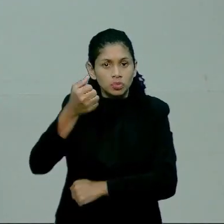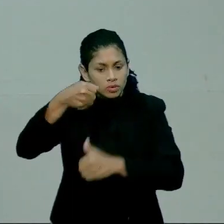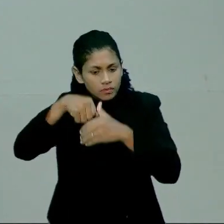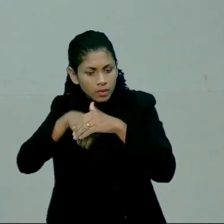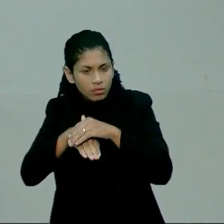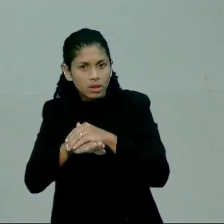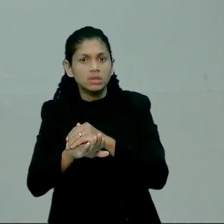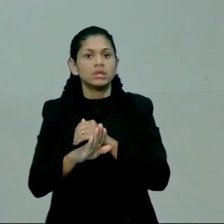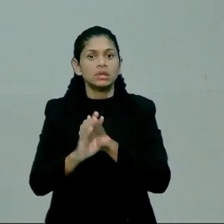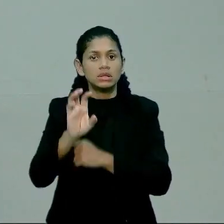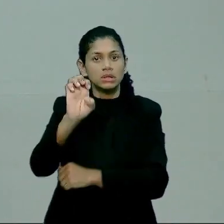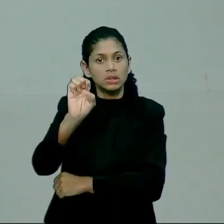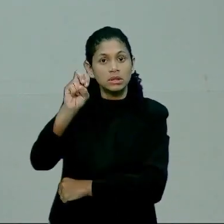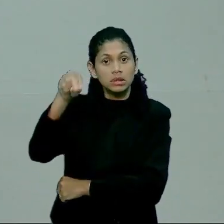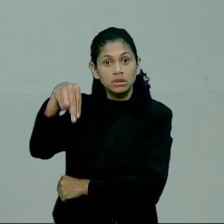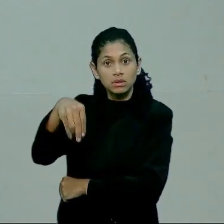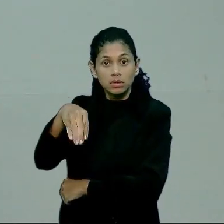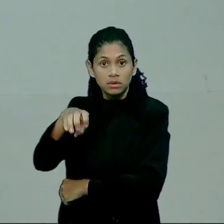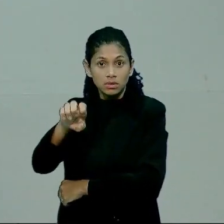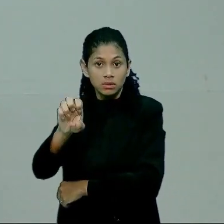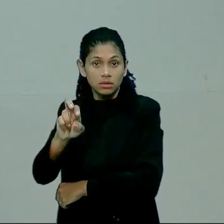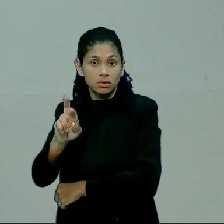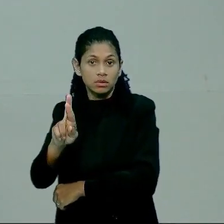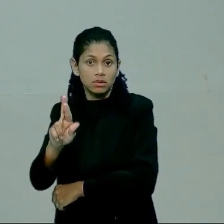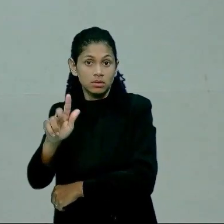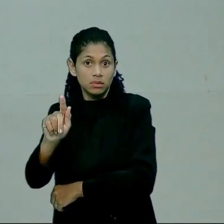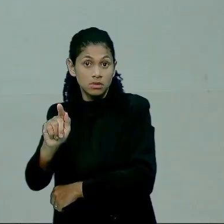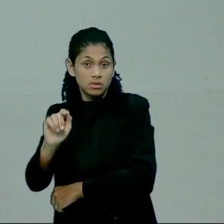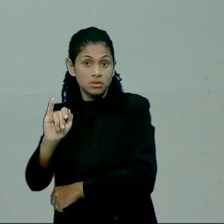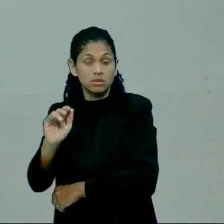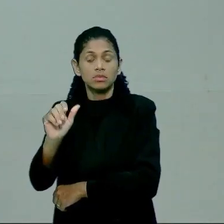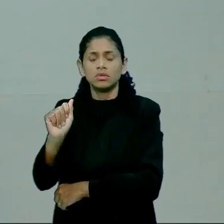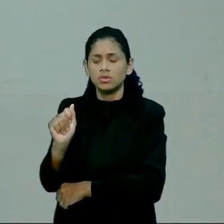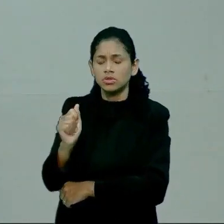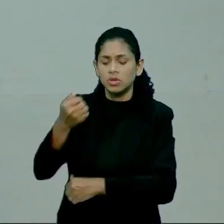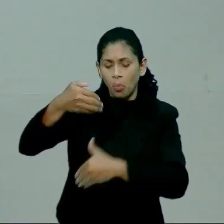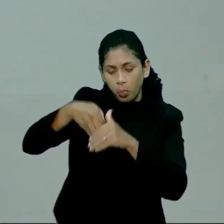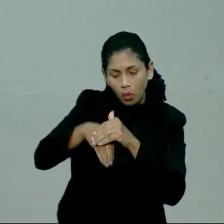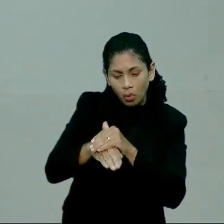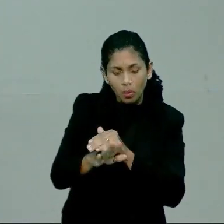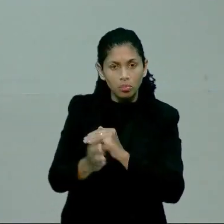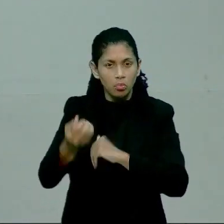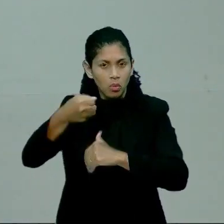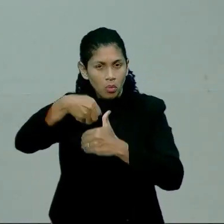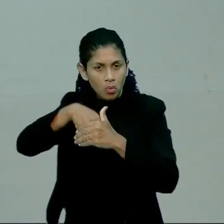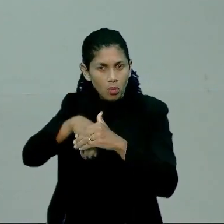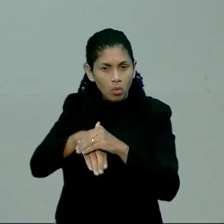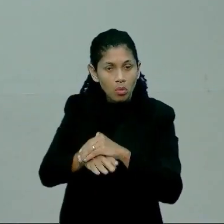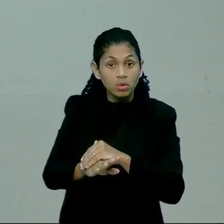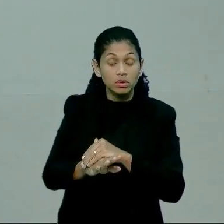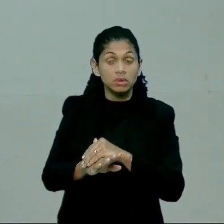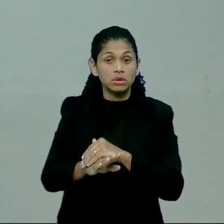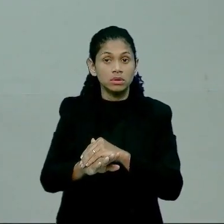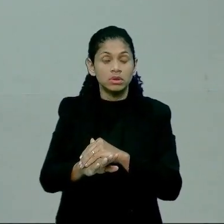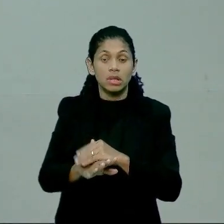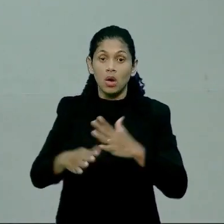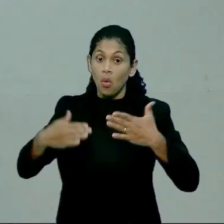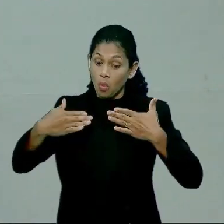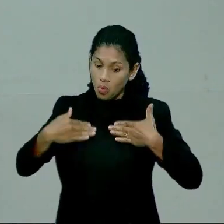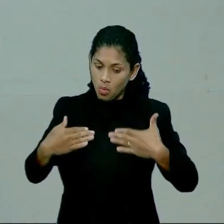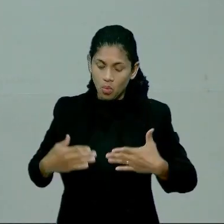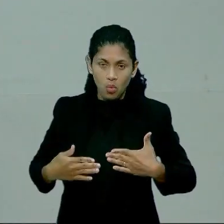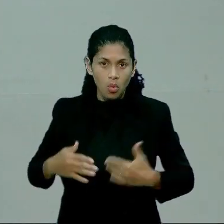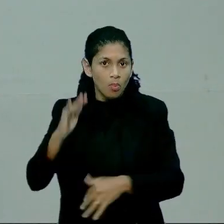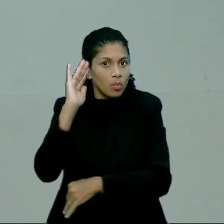como eu posso dizer, suprindo aquela necessidade, suprindo aquela demanda, o corpo vai dizer, eu vou armazenar minha energiazinha aqui,